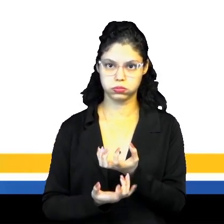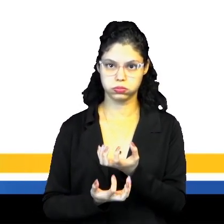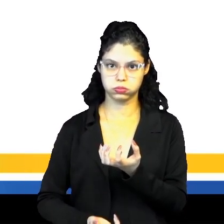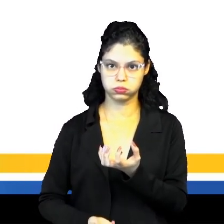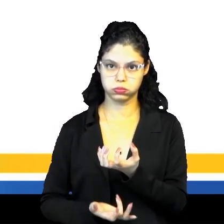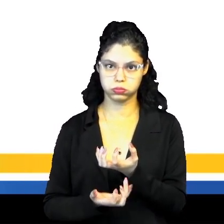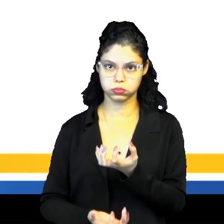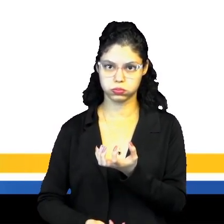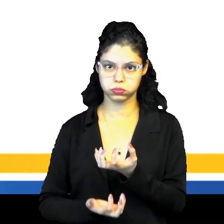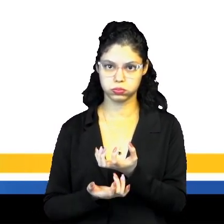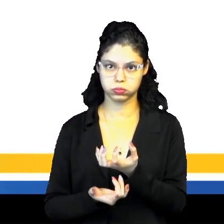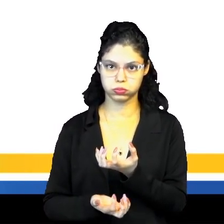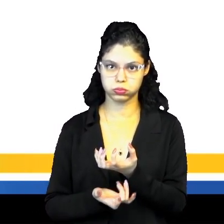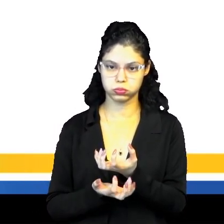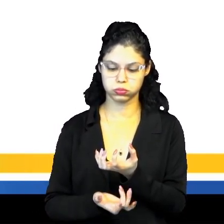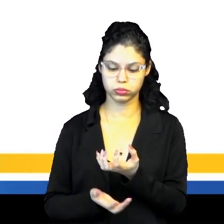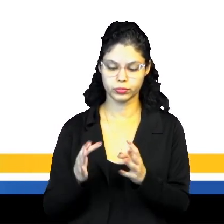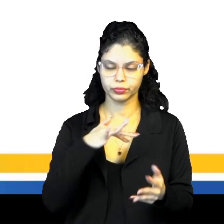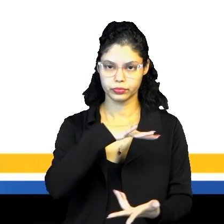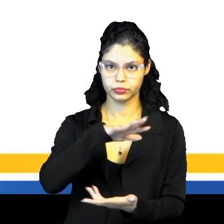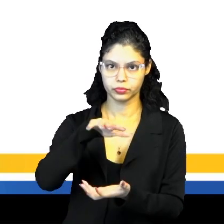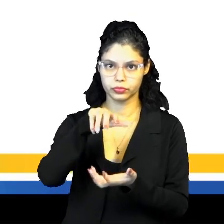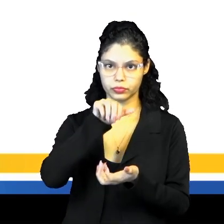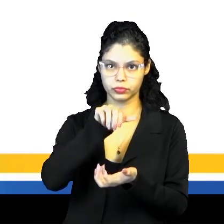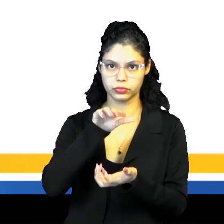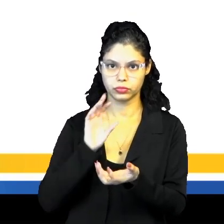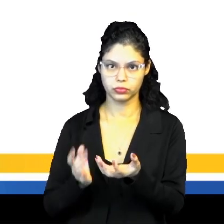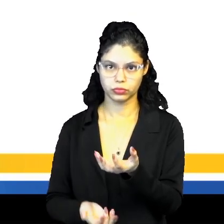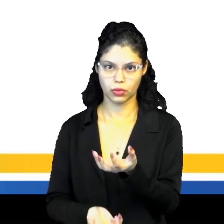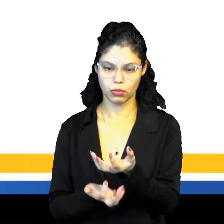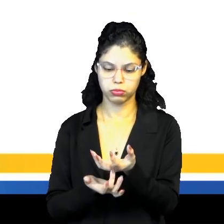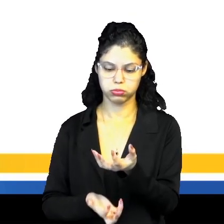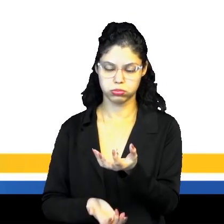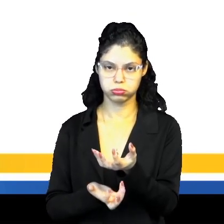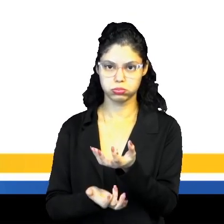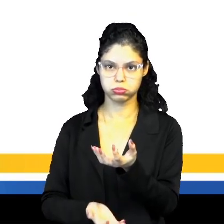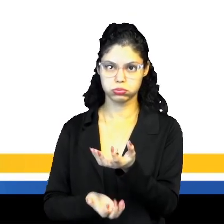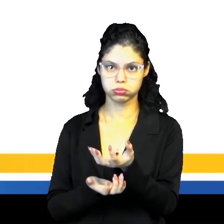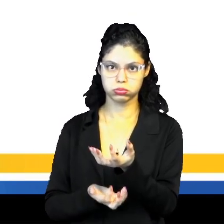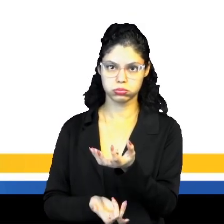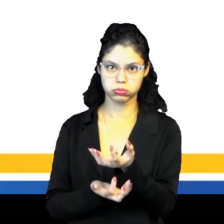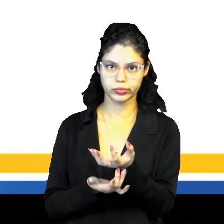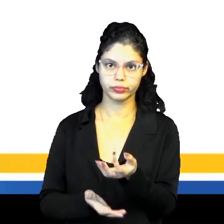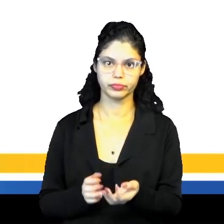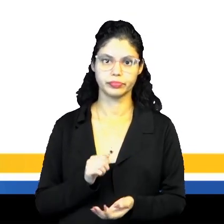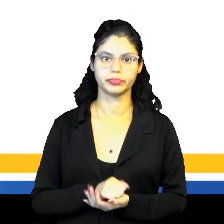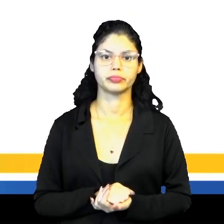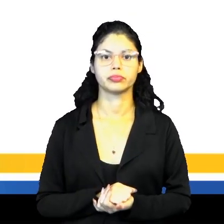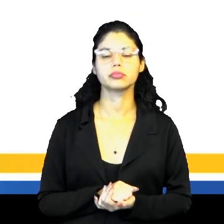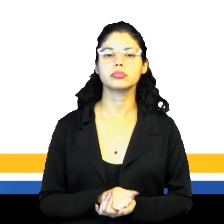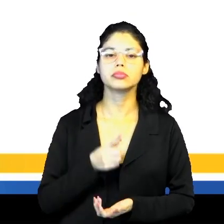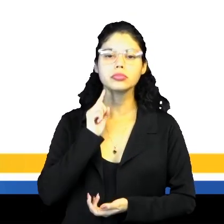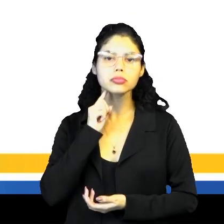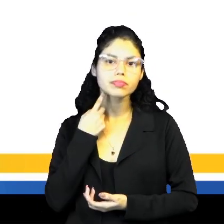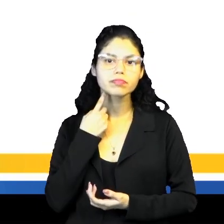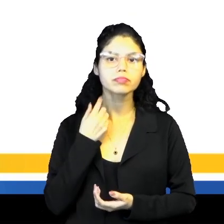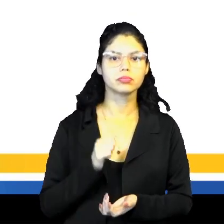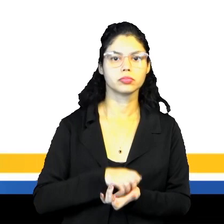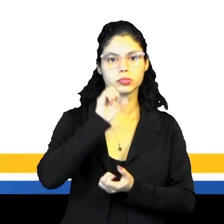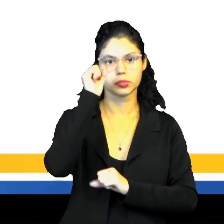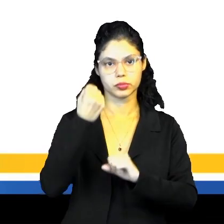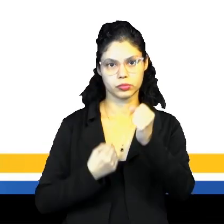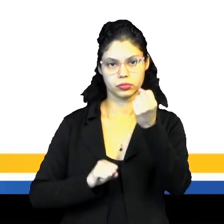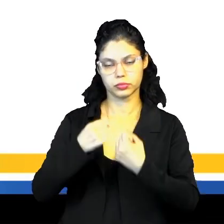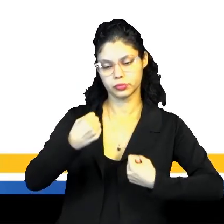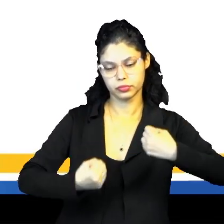esse aquecimento global, nós bem sabemos, né? Ele é causado aí pelos poluentes, né? Que as